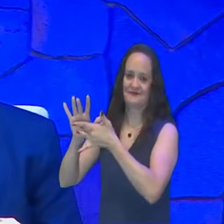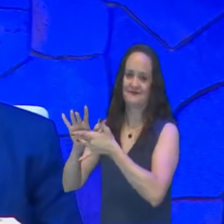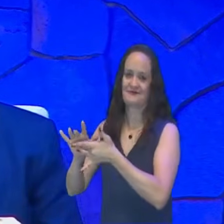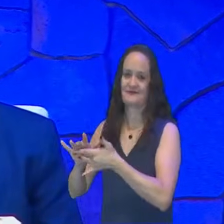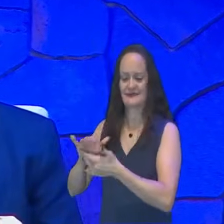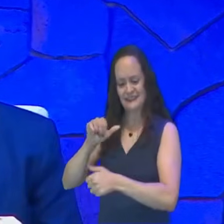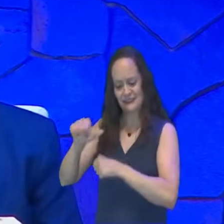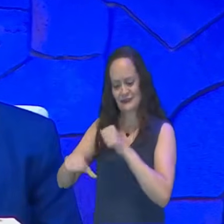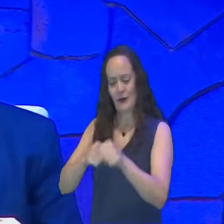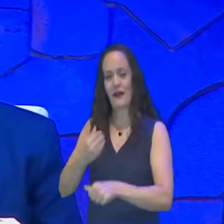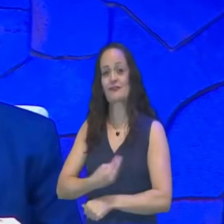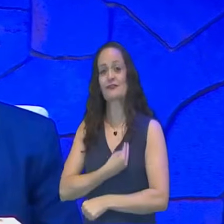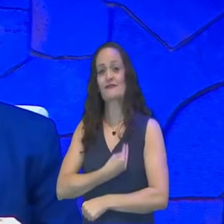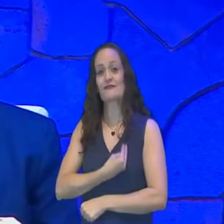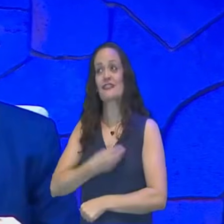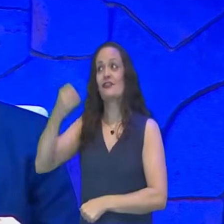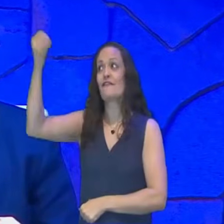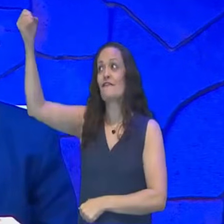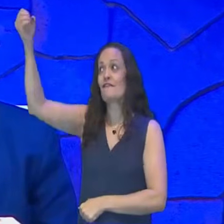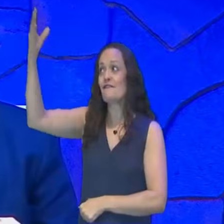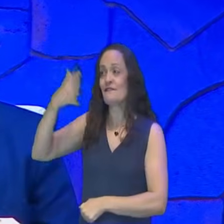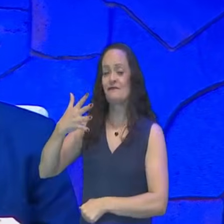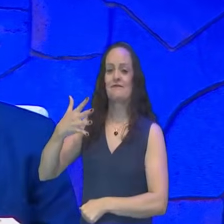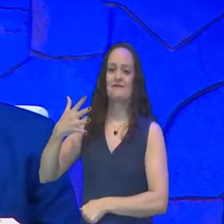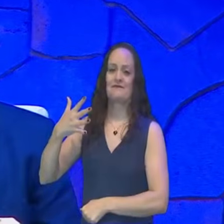redimidos filhos da luz.